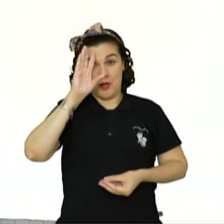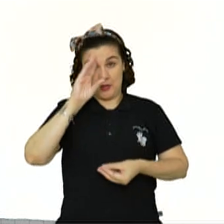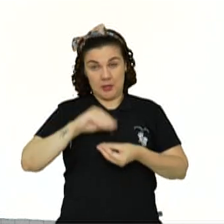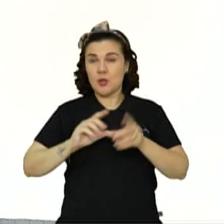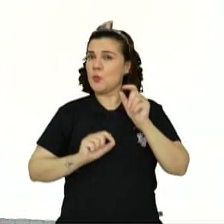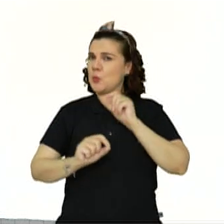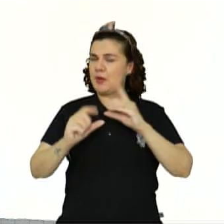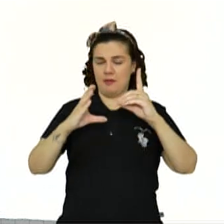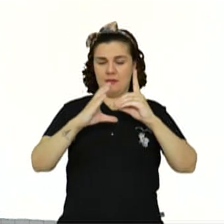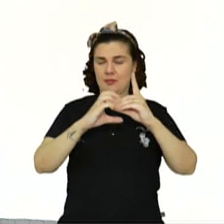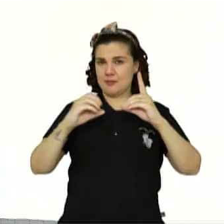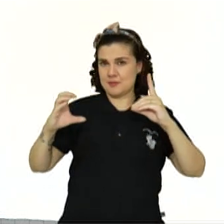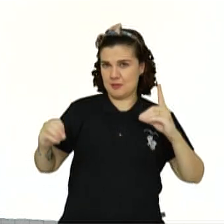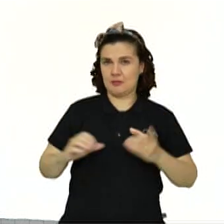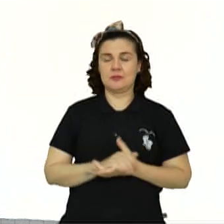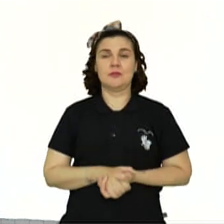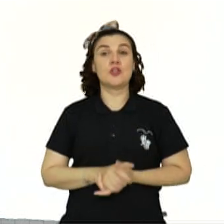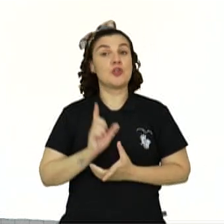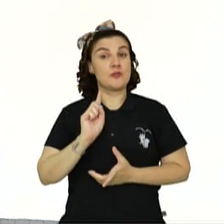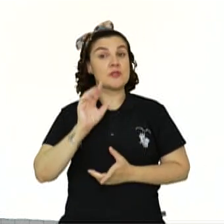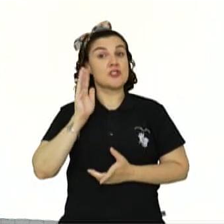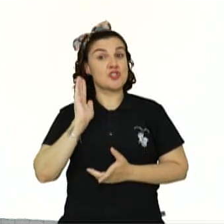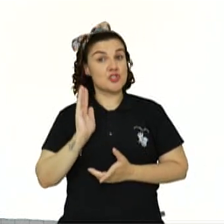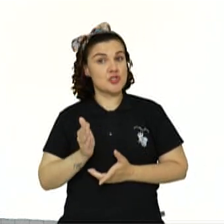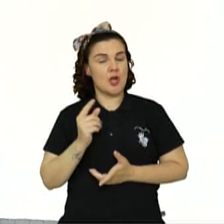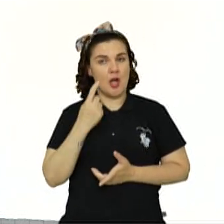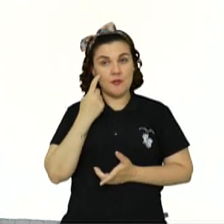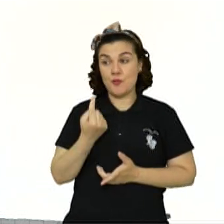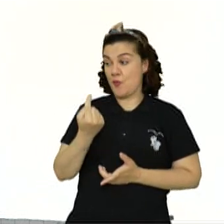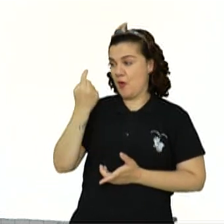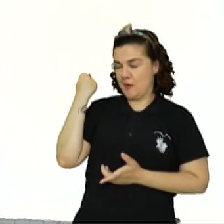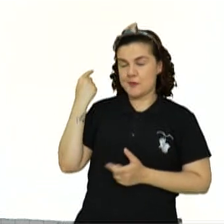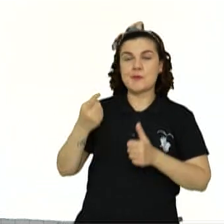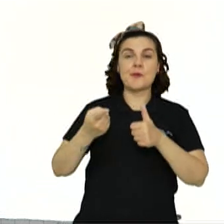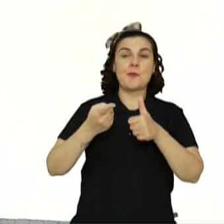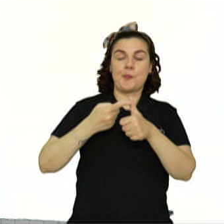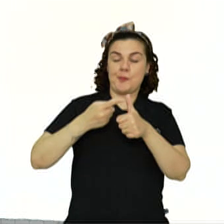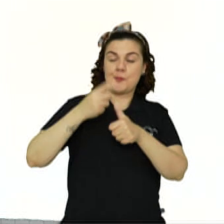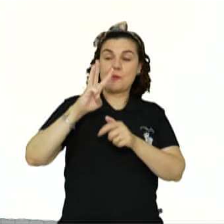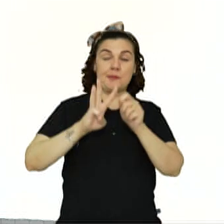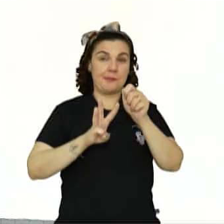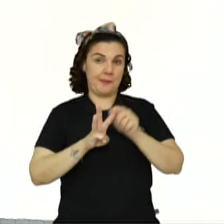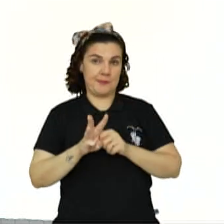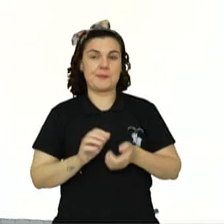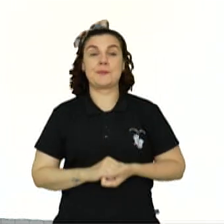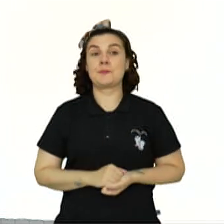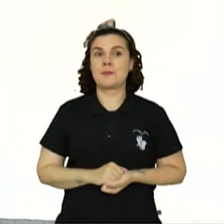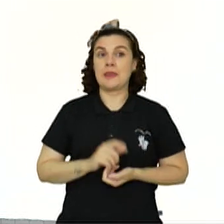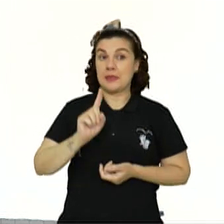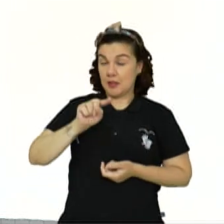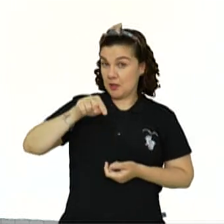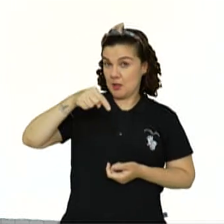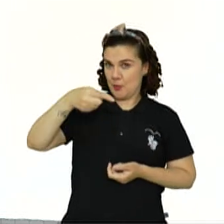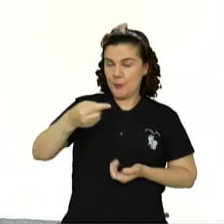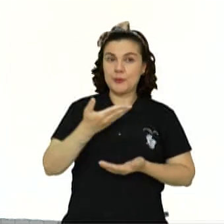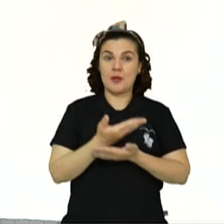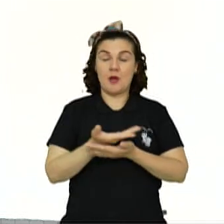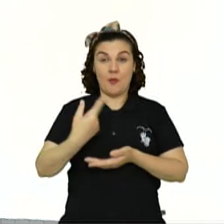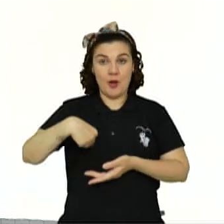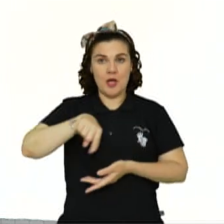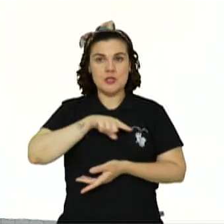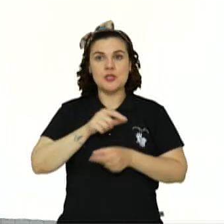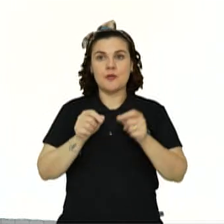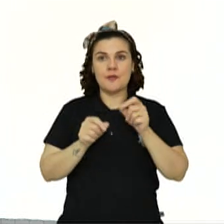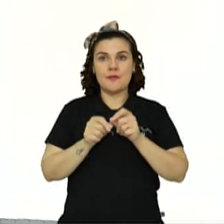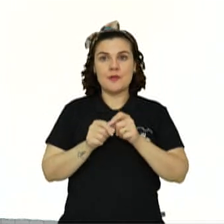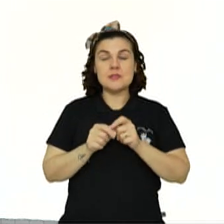é densidade. Isso aí é um conteúdo que vocês viram lá no primeiro trimestre. Então, na próxima aula, a gente vai